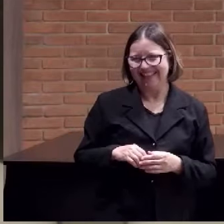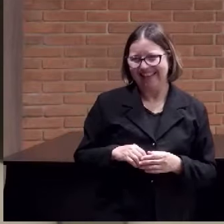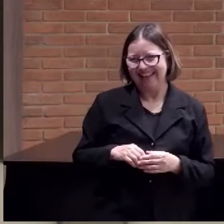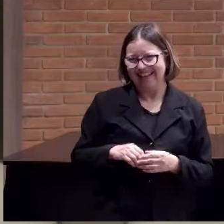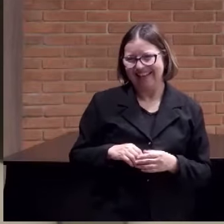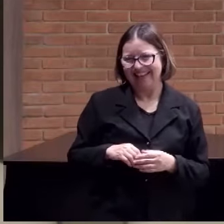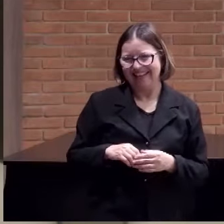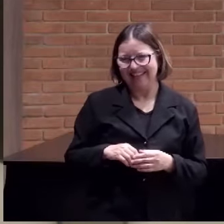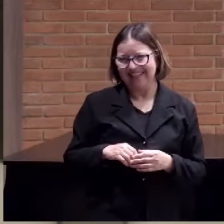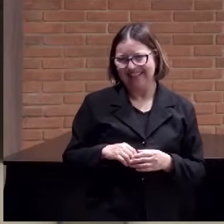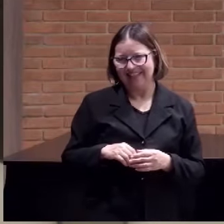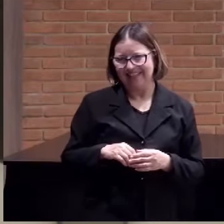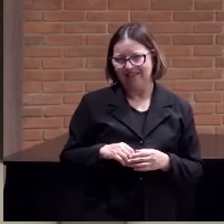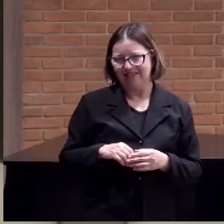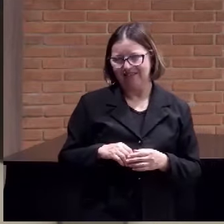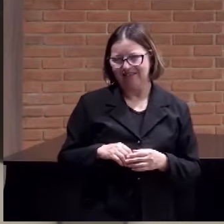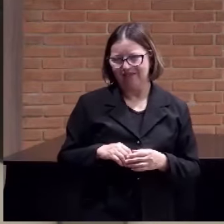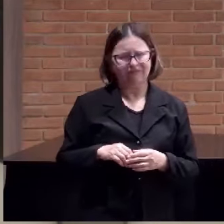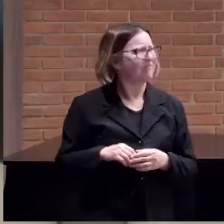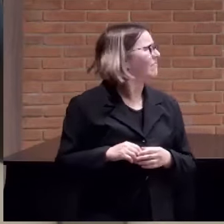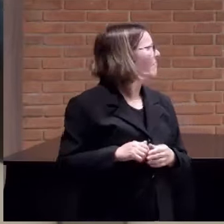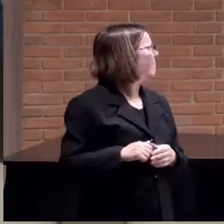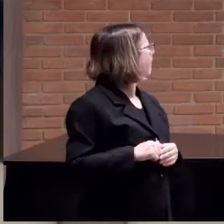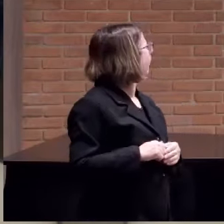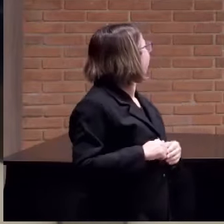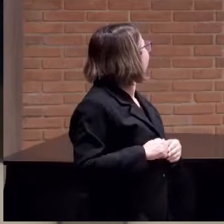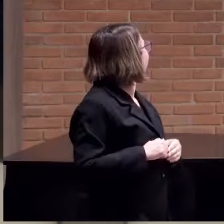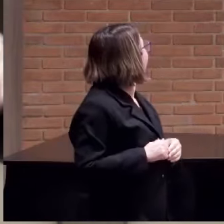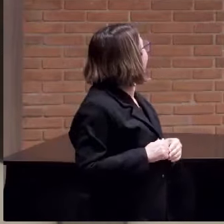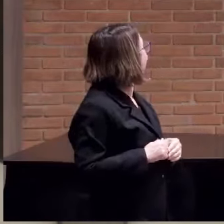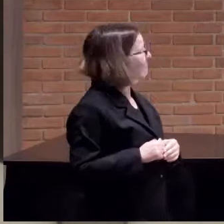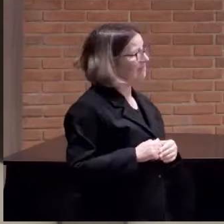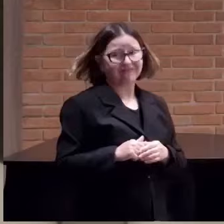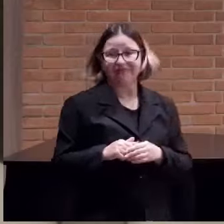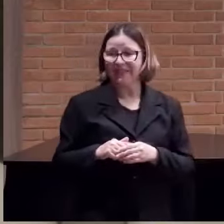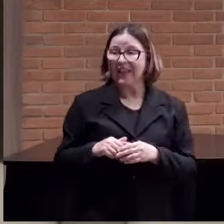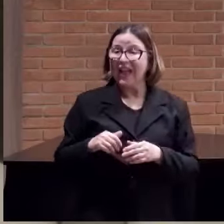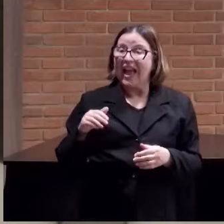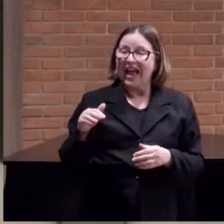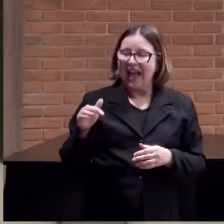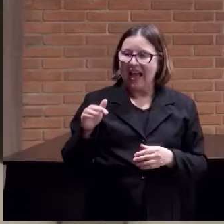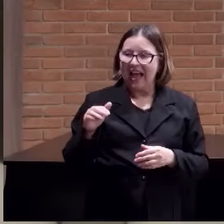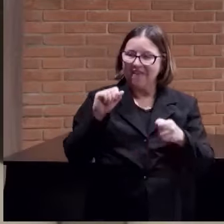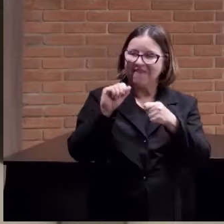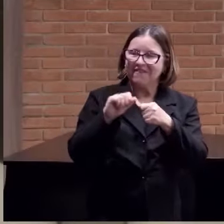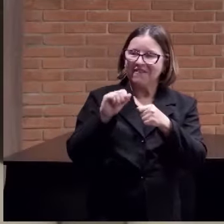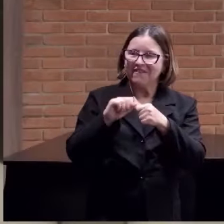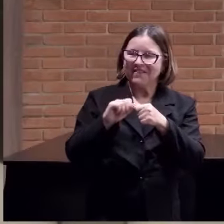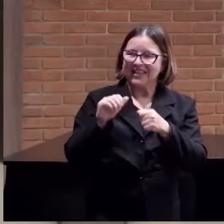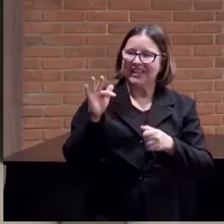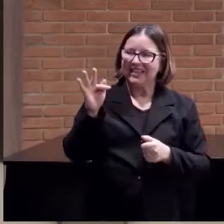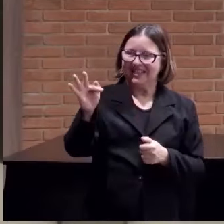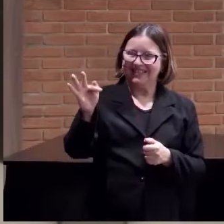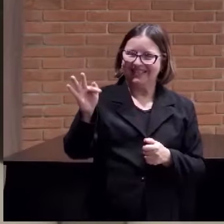Eles fazem parte da sinagoga de Satanás.